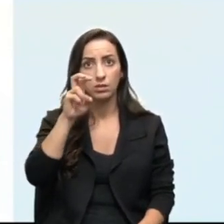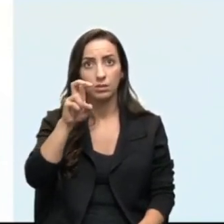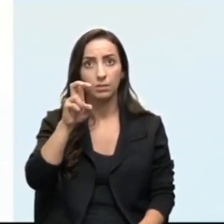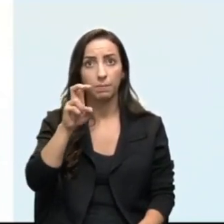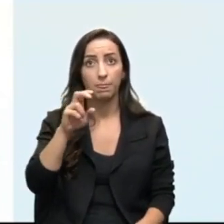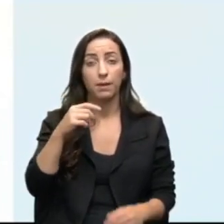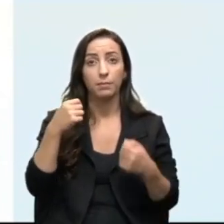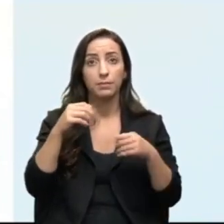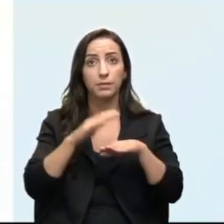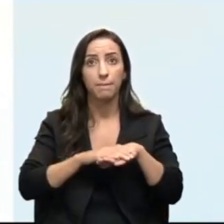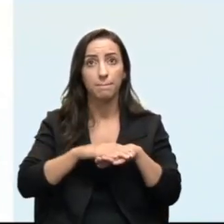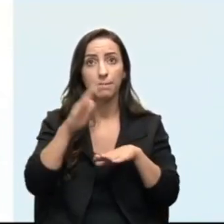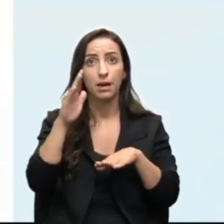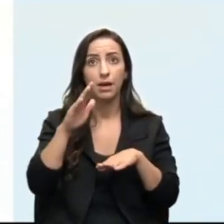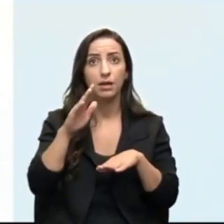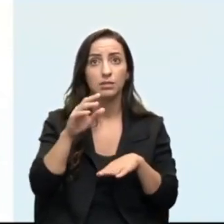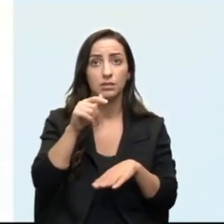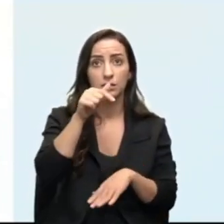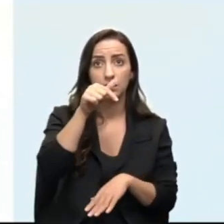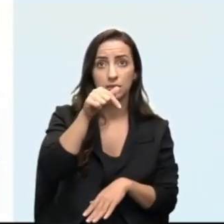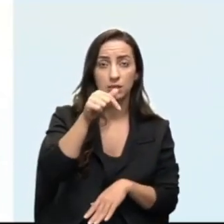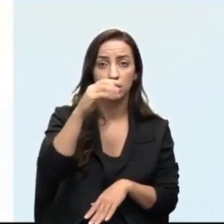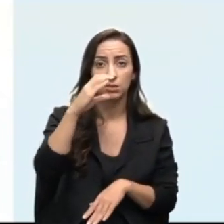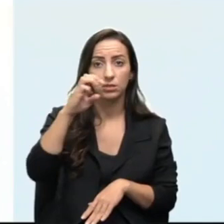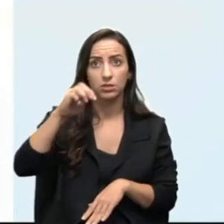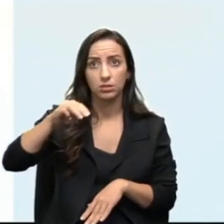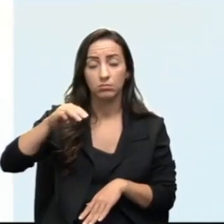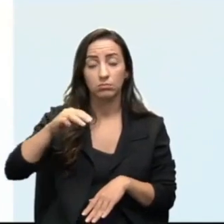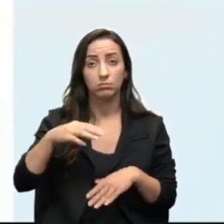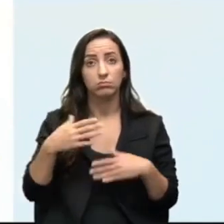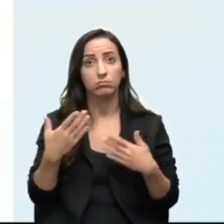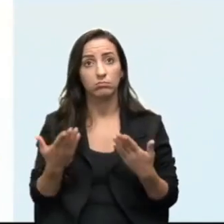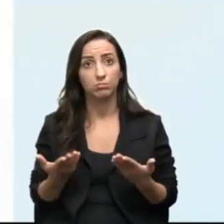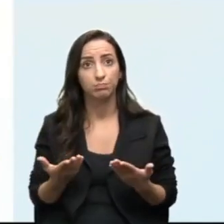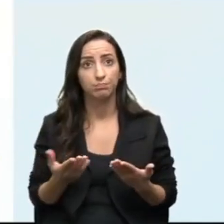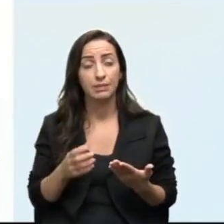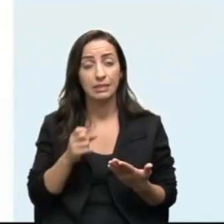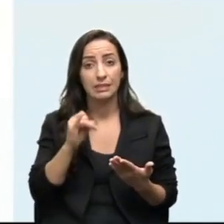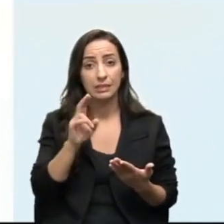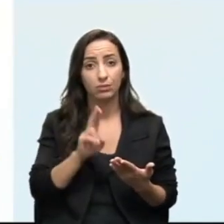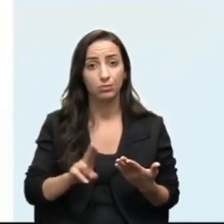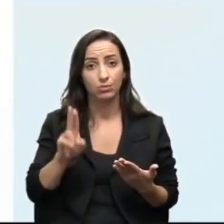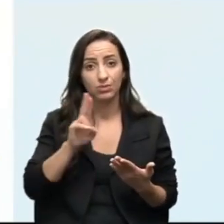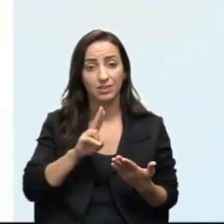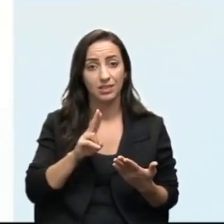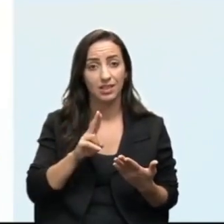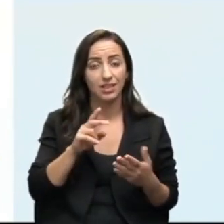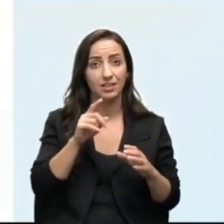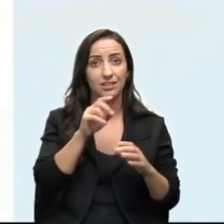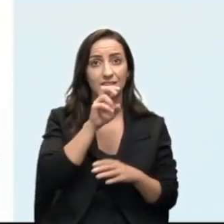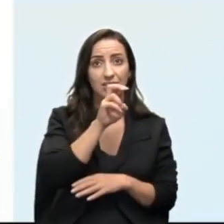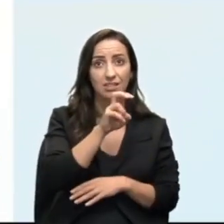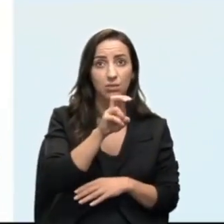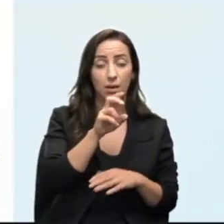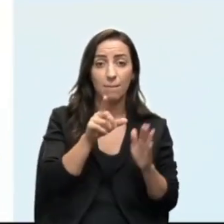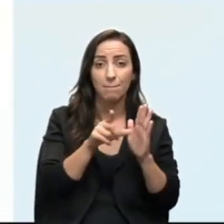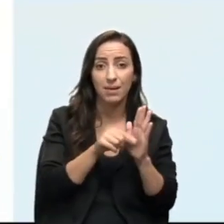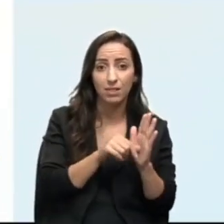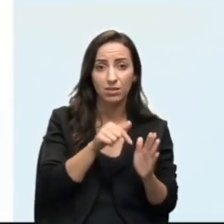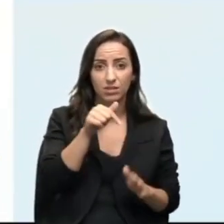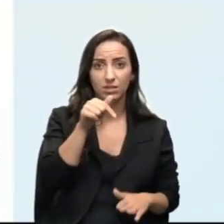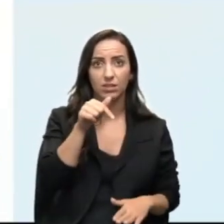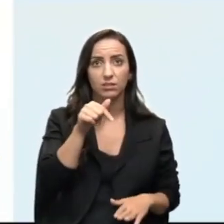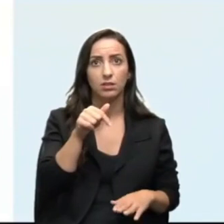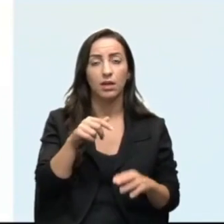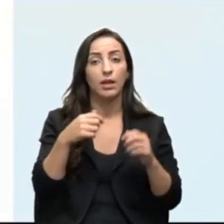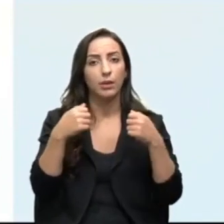tem que ser maior ou igual a 7 centímetros. Nesse caso, se eu usar um diâmetro de 5, ele é menor do que 7. Eu tenho